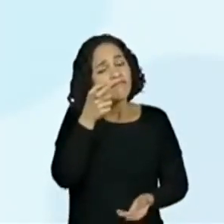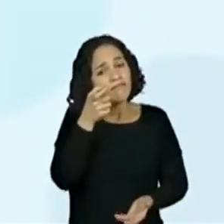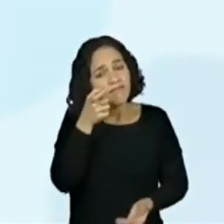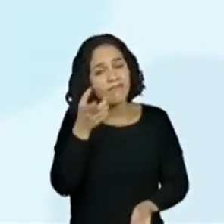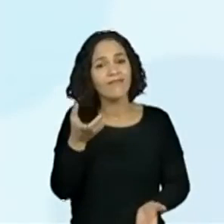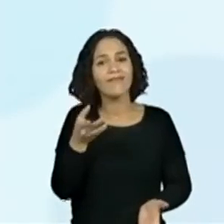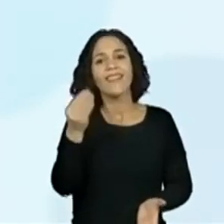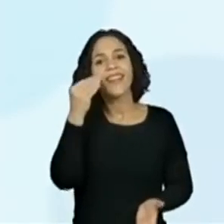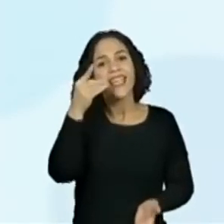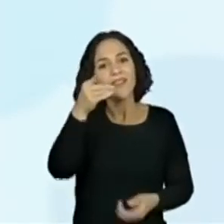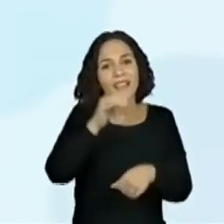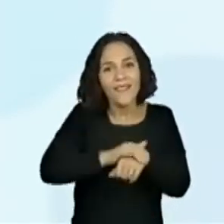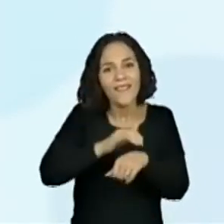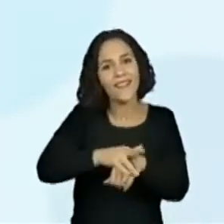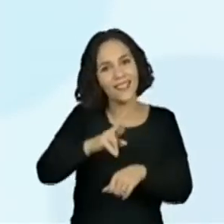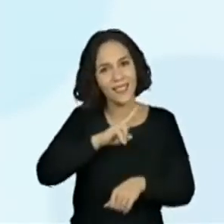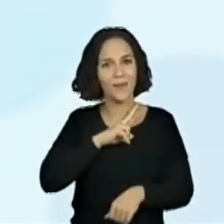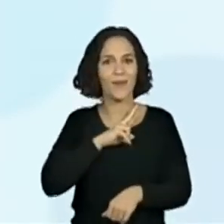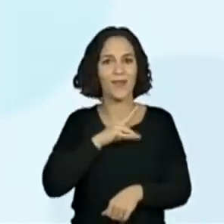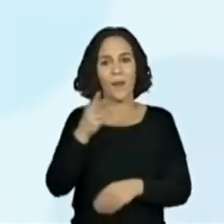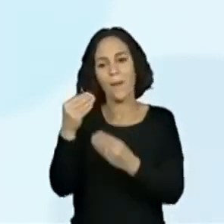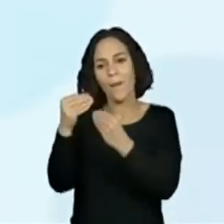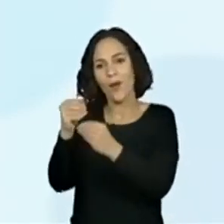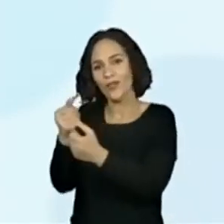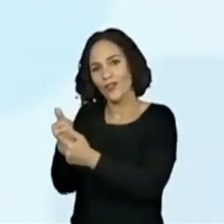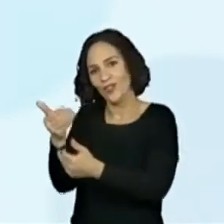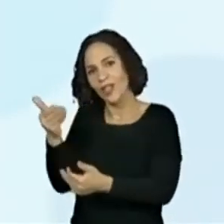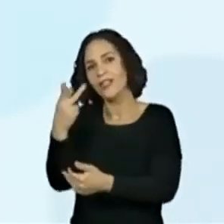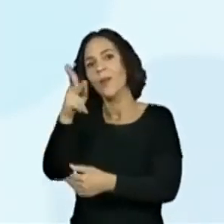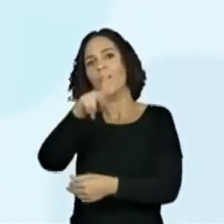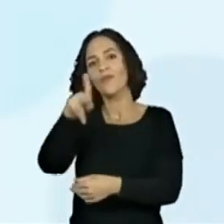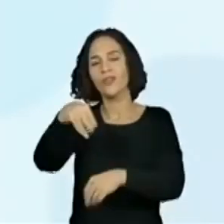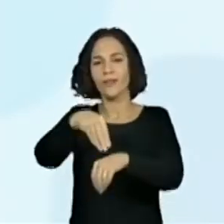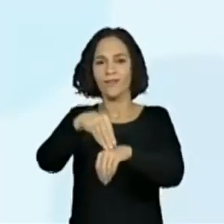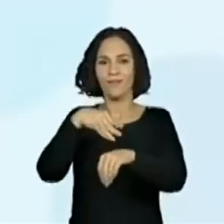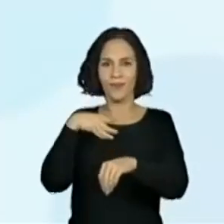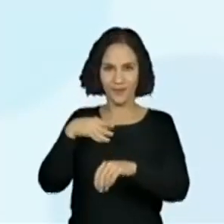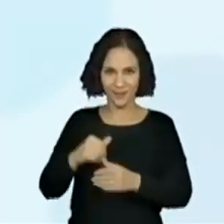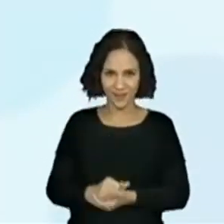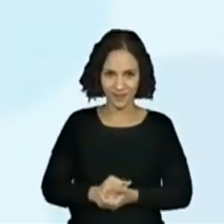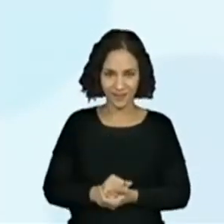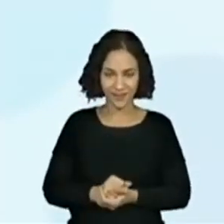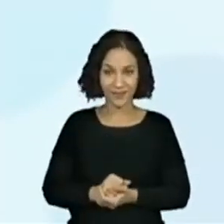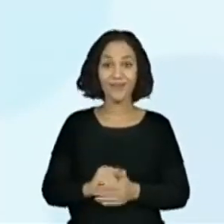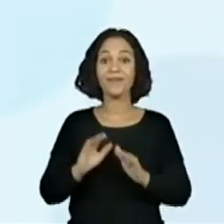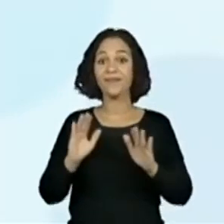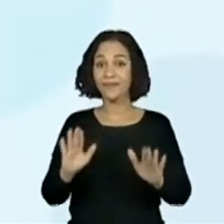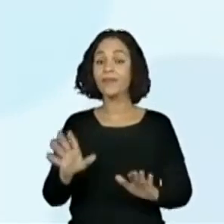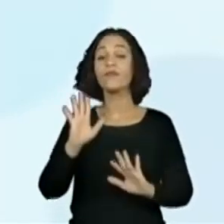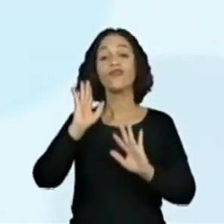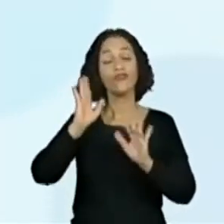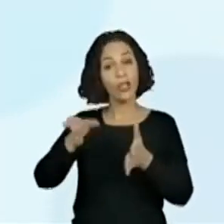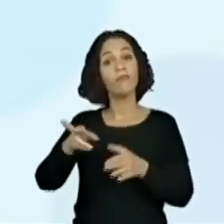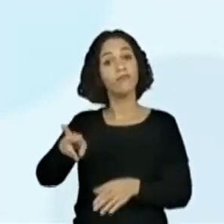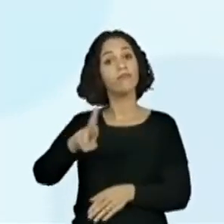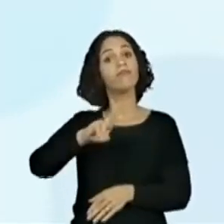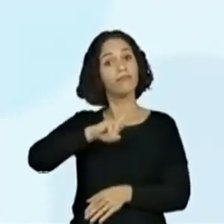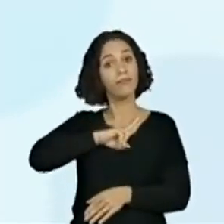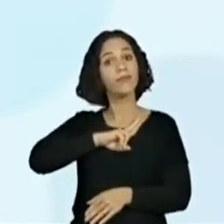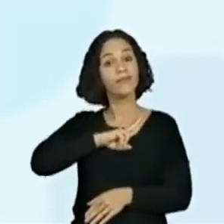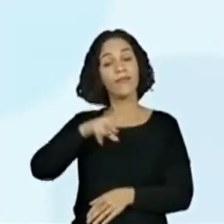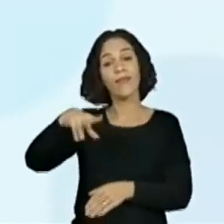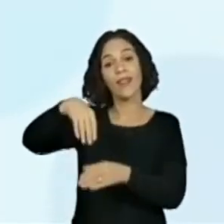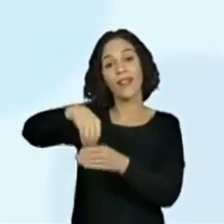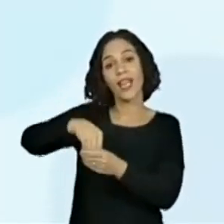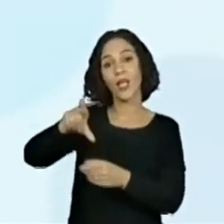estão acompanhando, estão alguns interagindo, faça a contagem. Já estão respondendo, tá, professora, qual a quantia que tem dentro